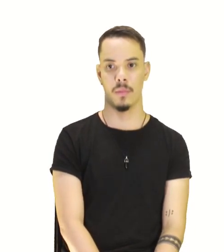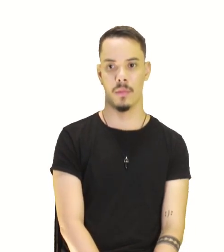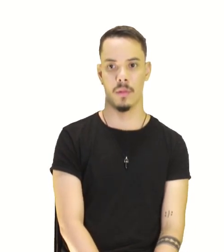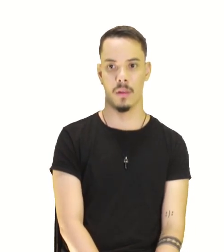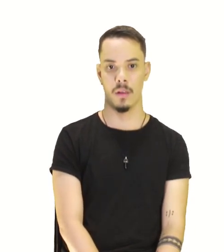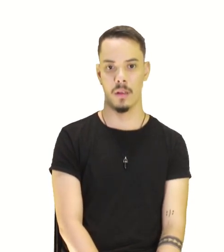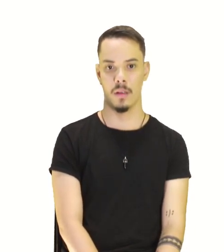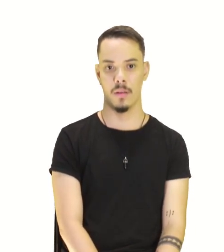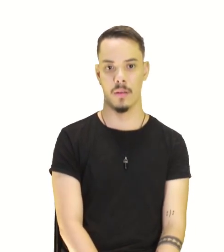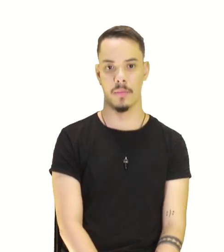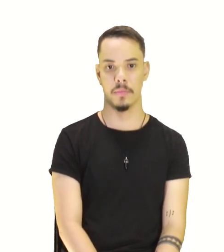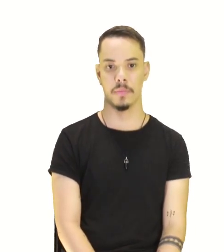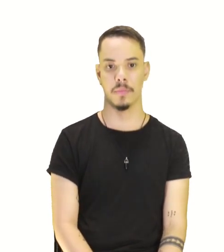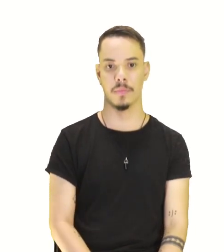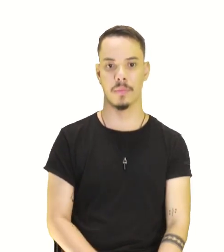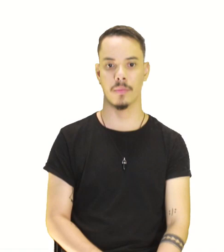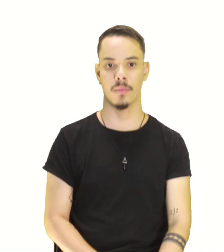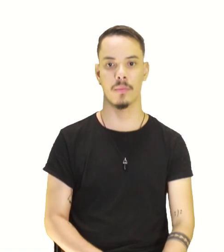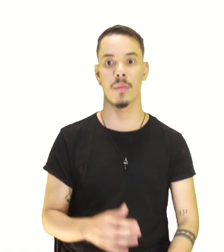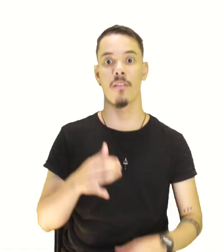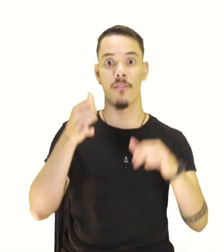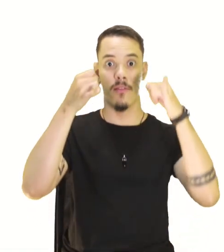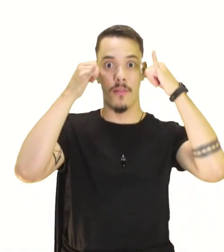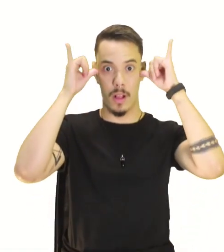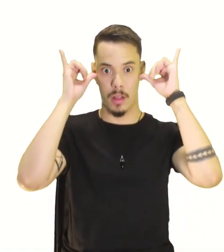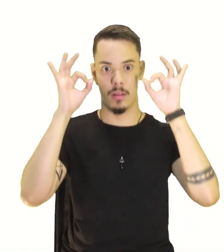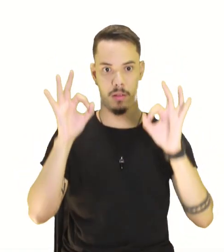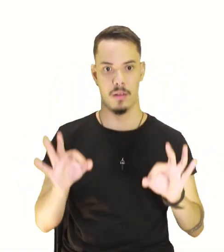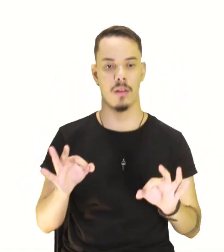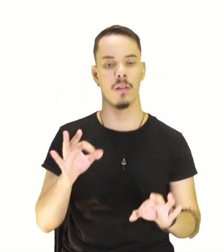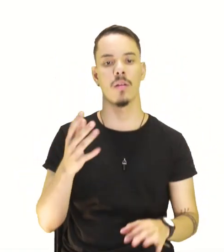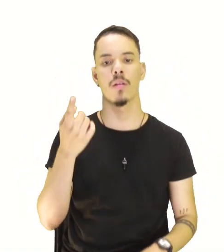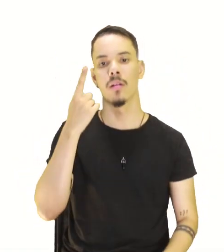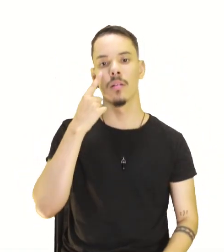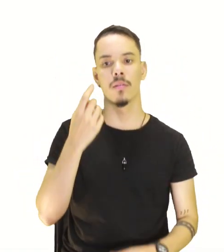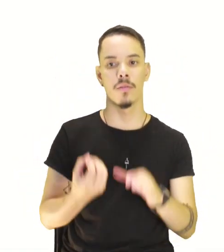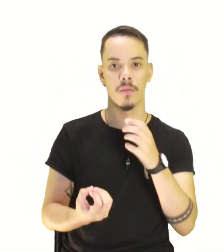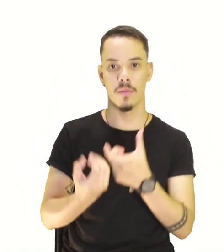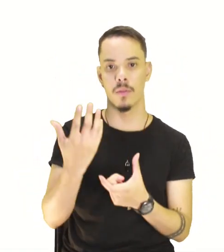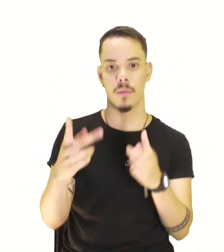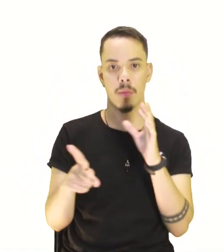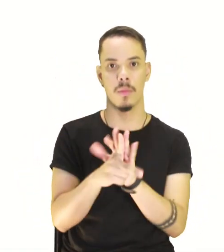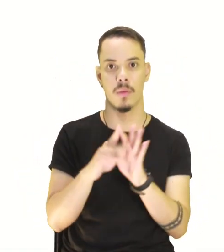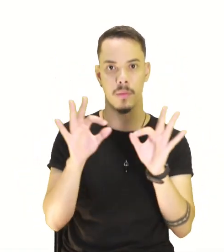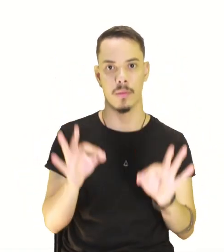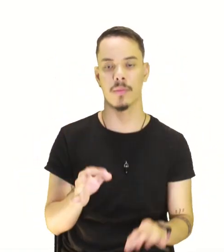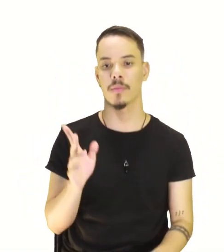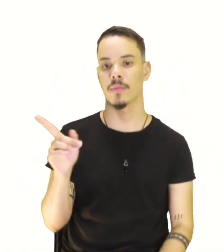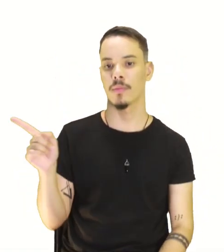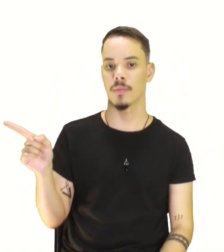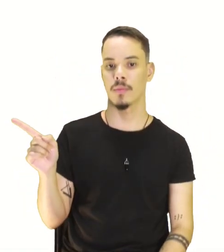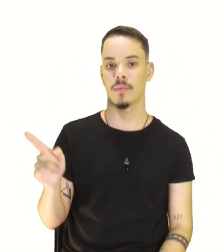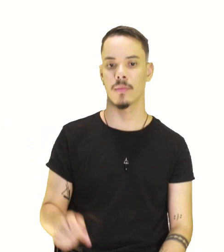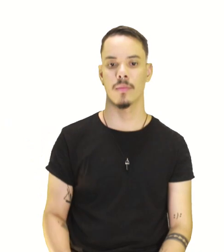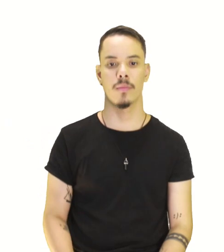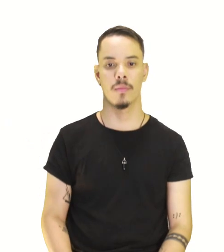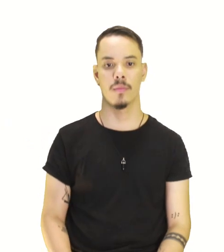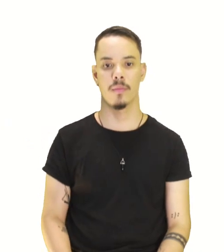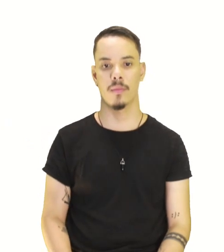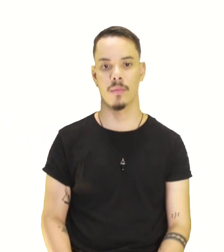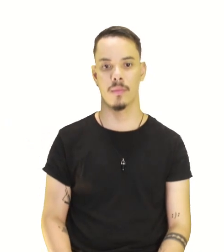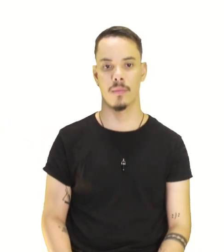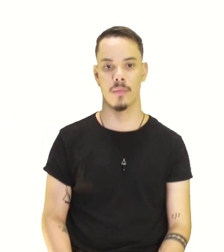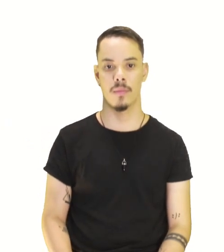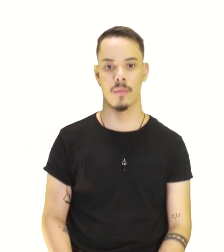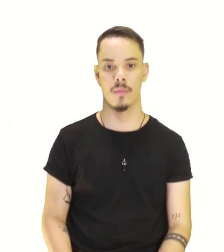Então, F de X igual a 5 vezes X. Agora, quem é o X? É o 1000. É o 1000,